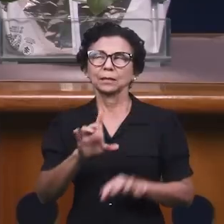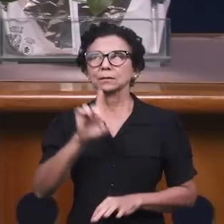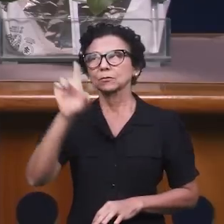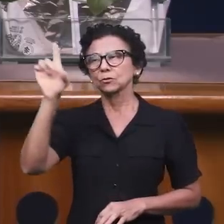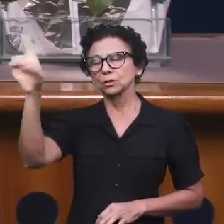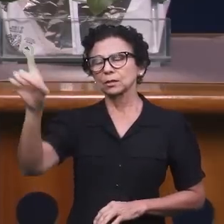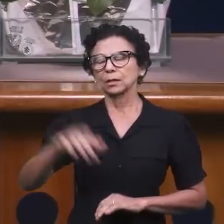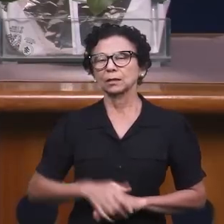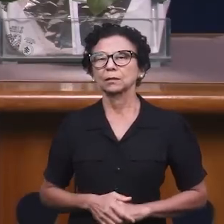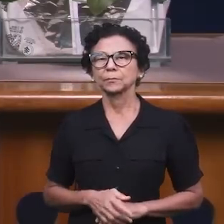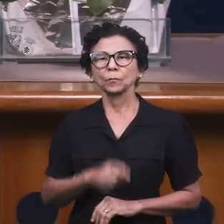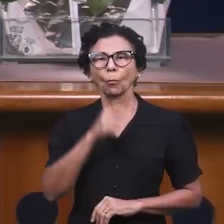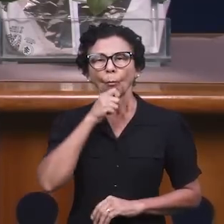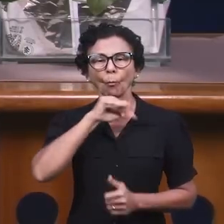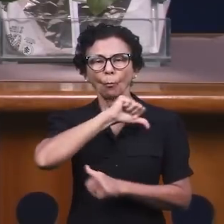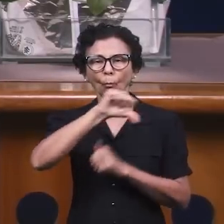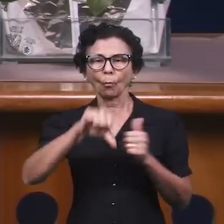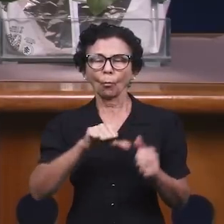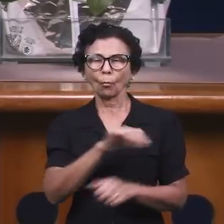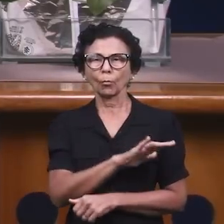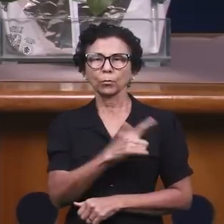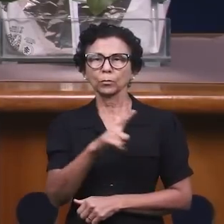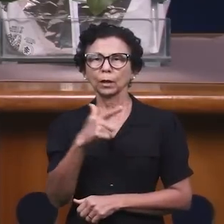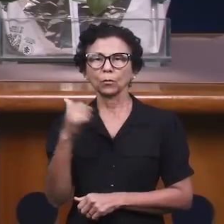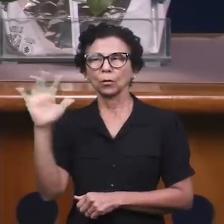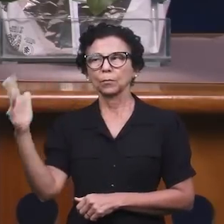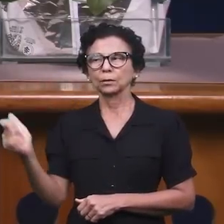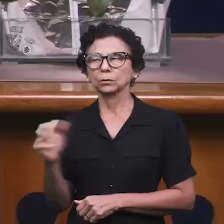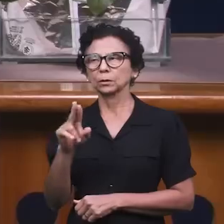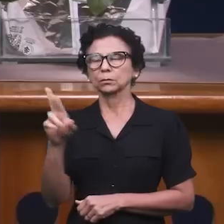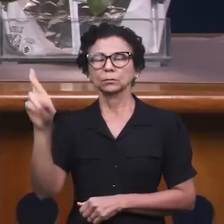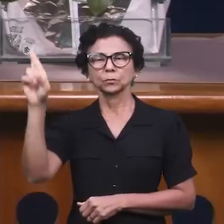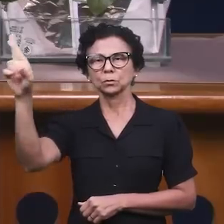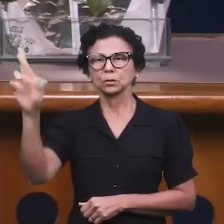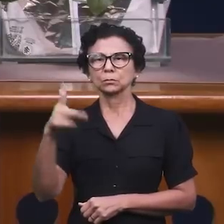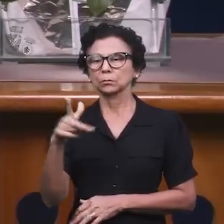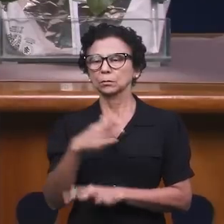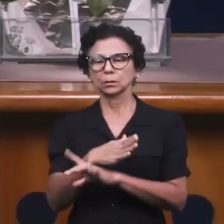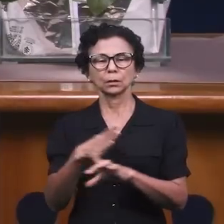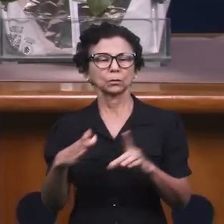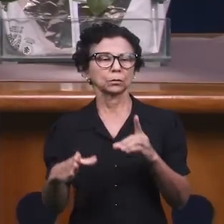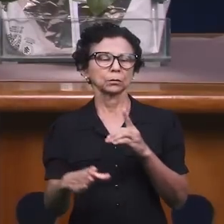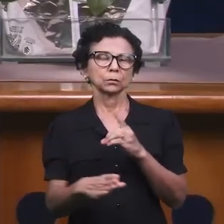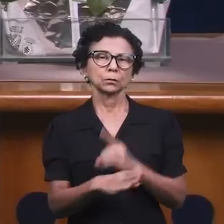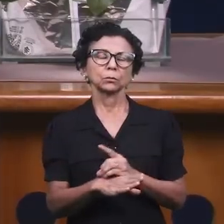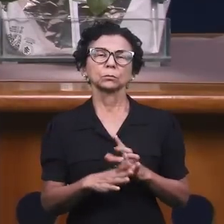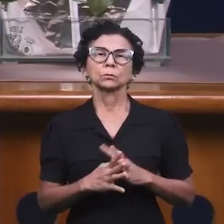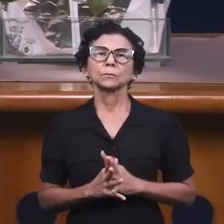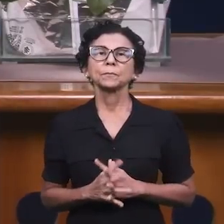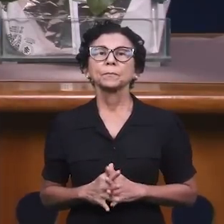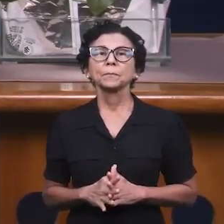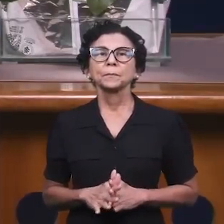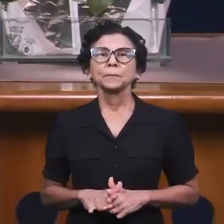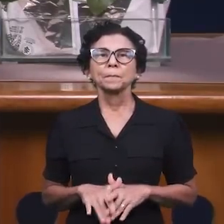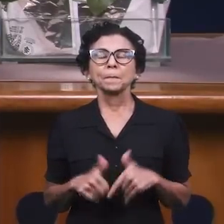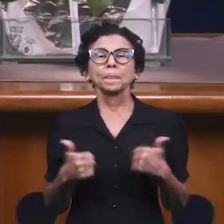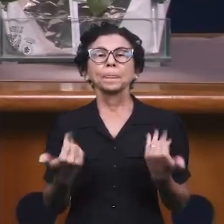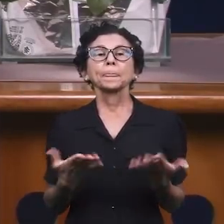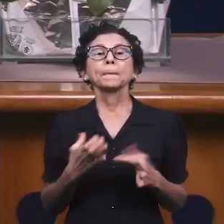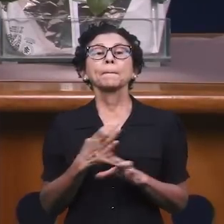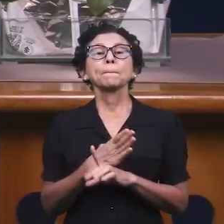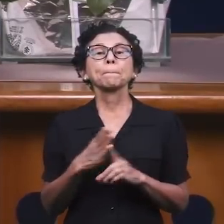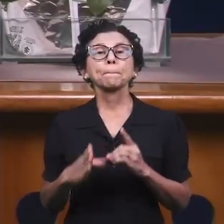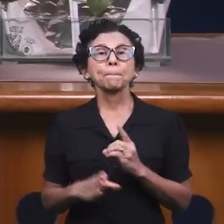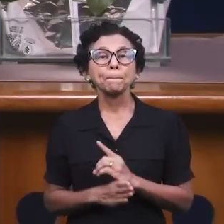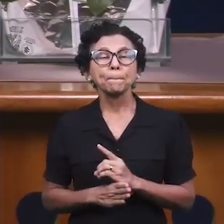culto, sem entrega não há como nós adorarmos ao nome do Senhor. E o culto foi exatamente isso que foi estabelecido por